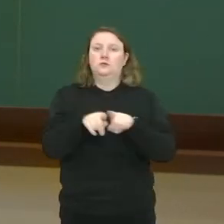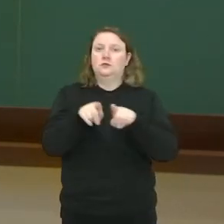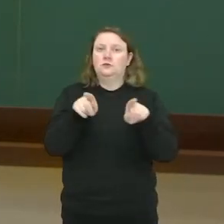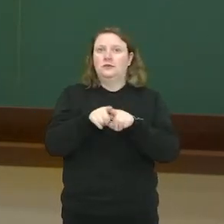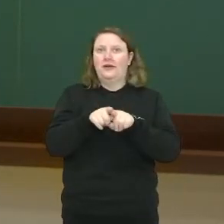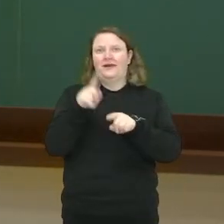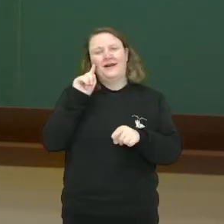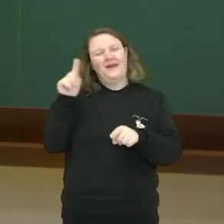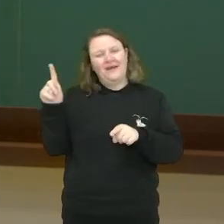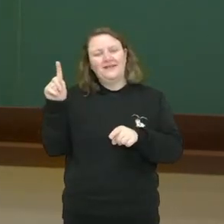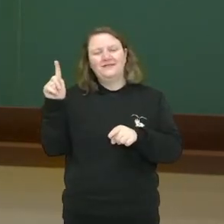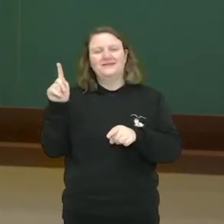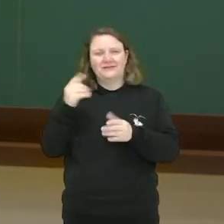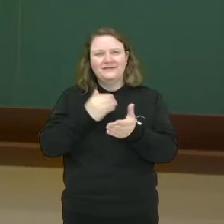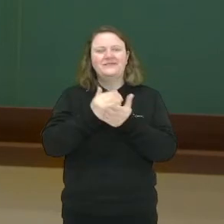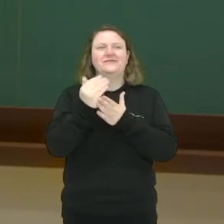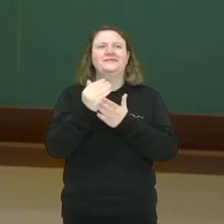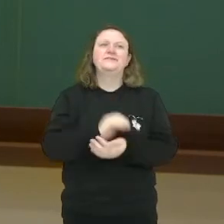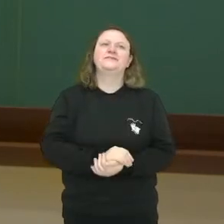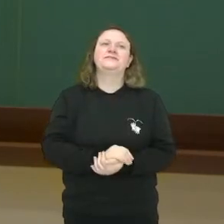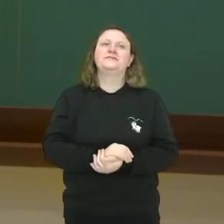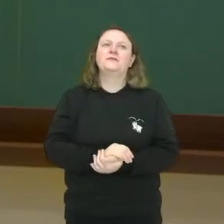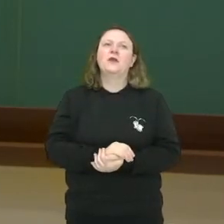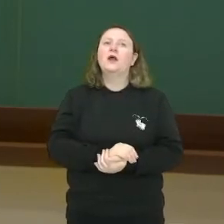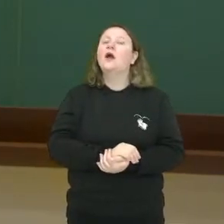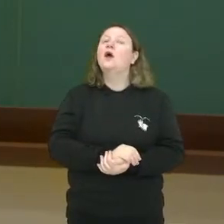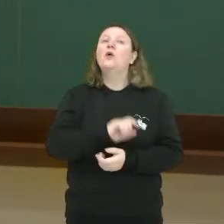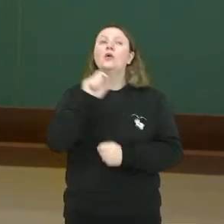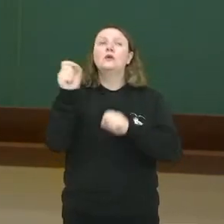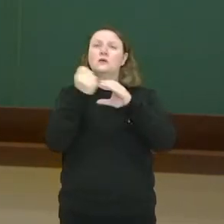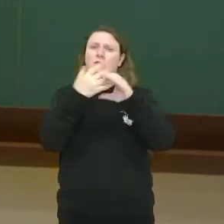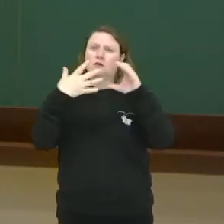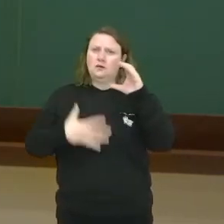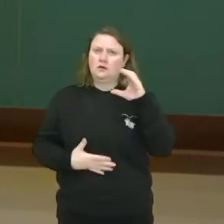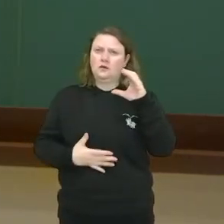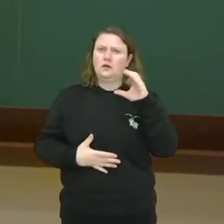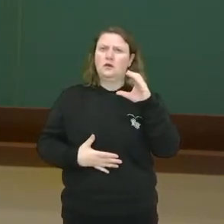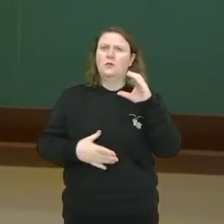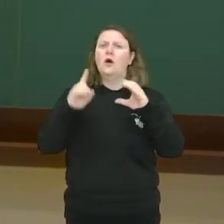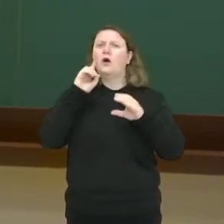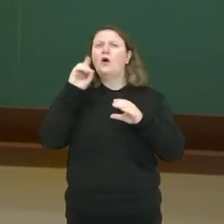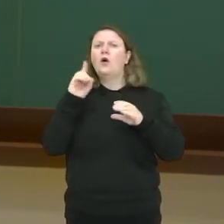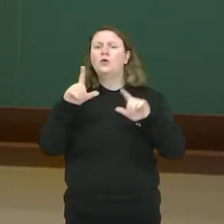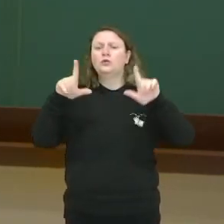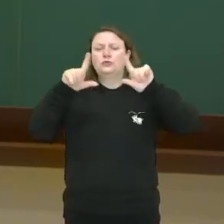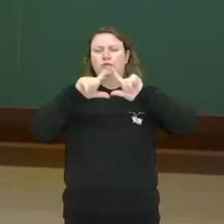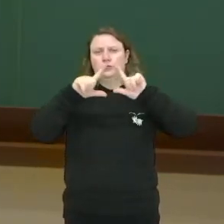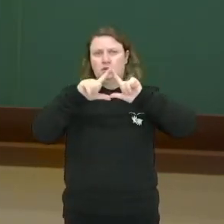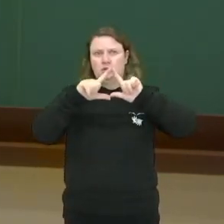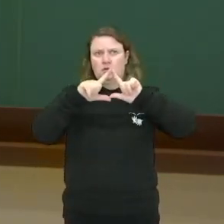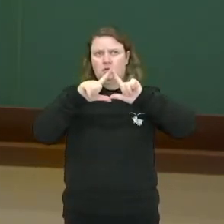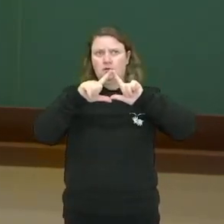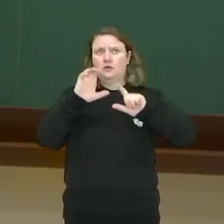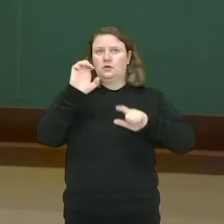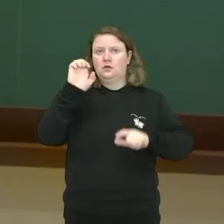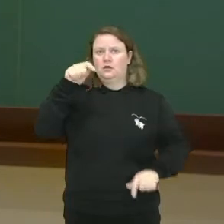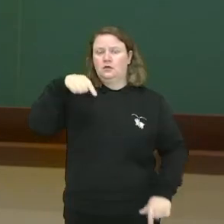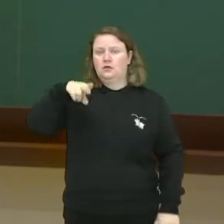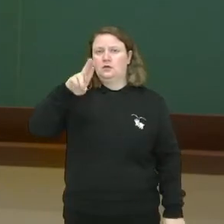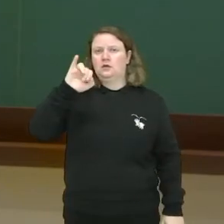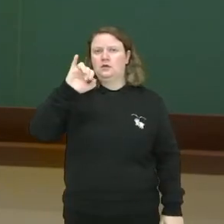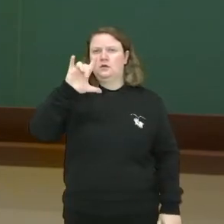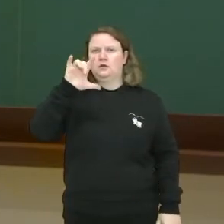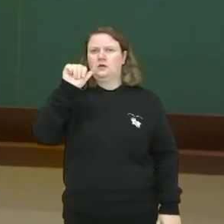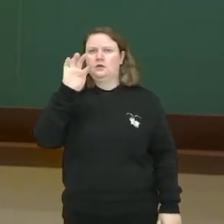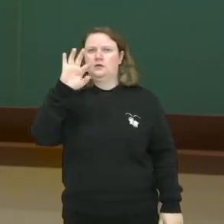dos polígonos, tá bom? Então olha lá, o que caracteriza um triângulo equilátero e um quadrado? Lembra disso? O que que caracteriza? O que que